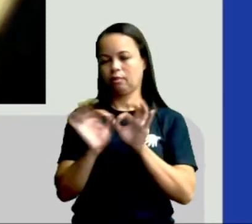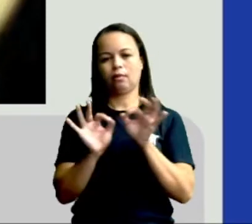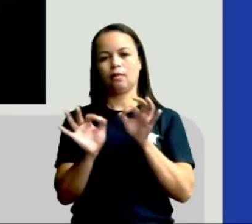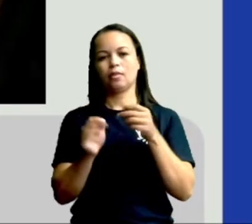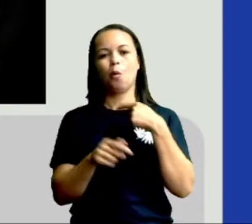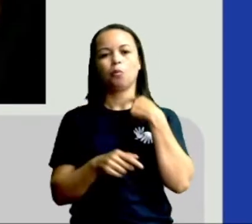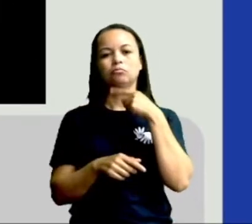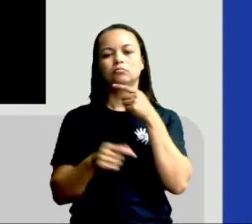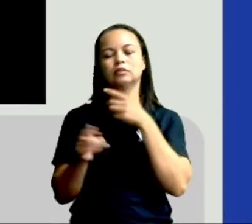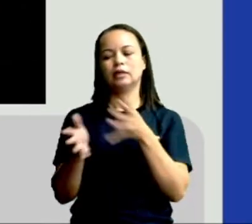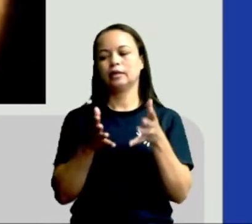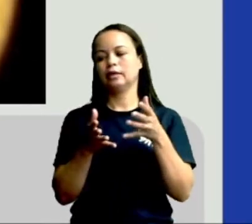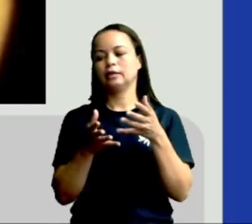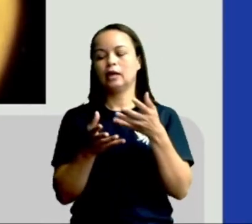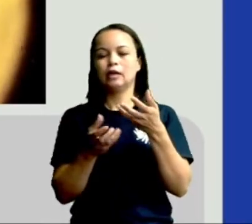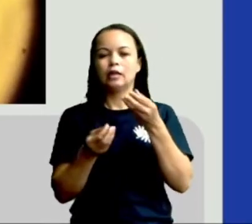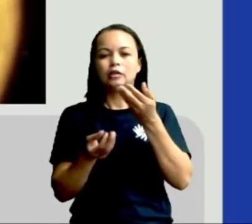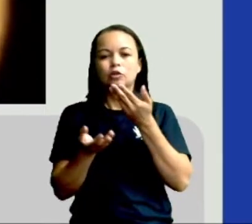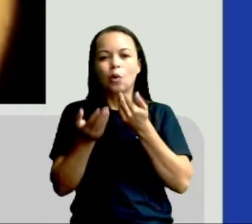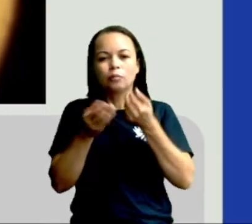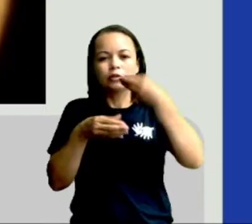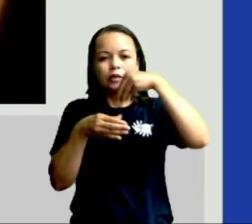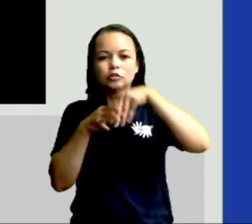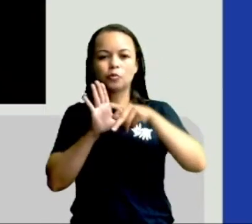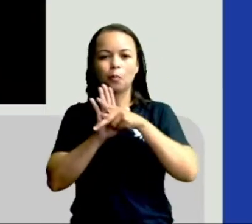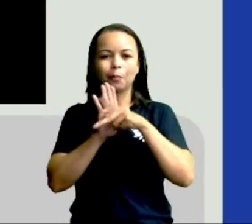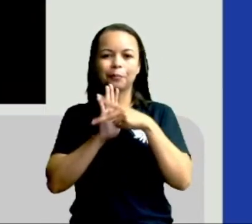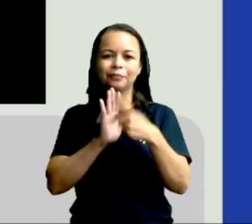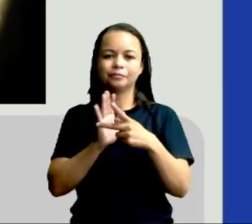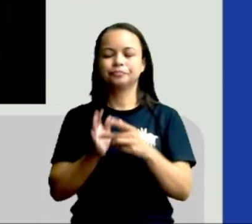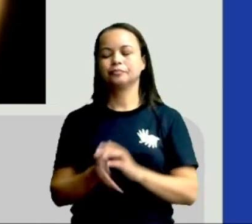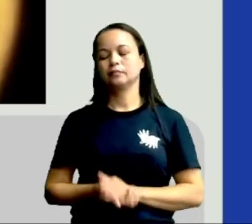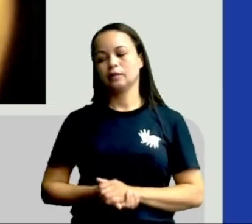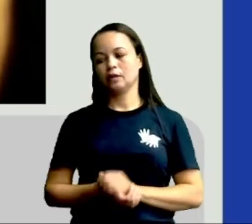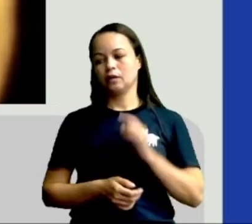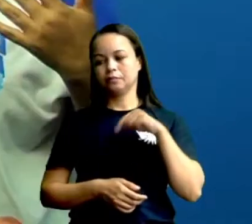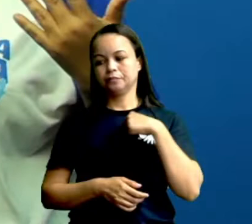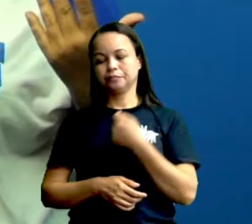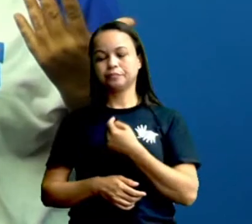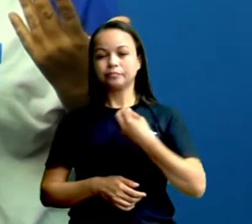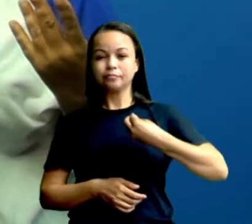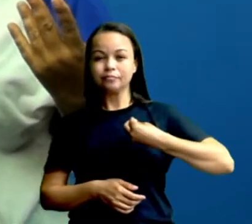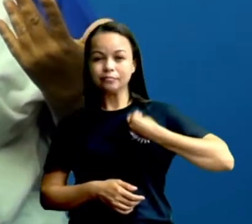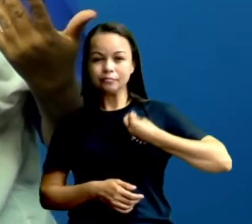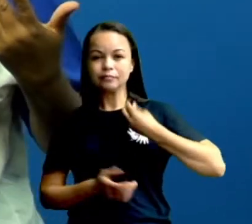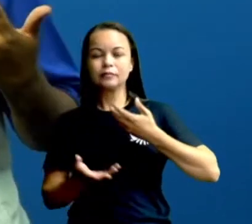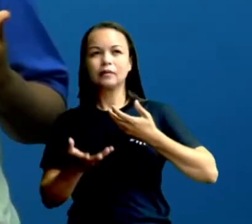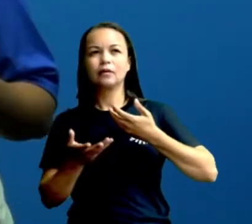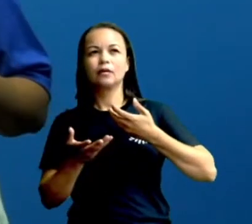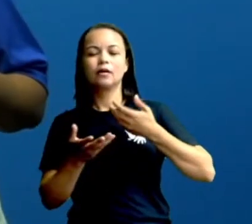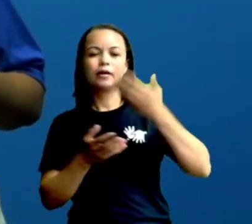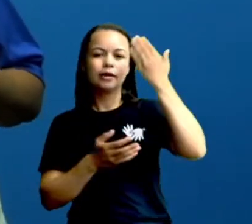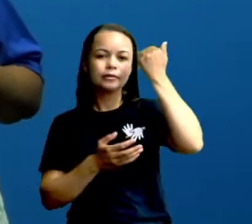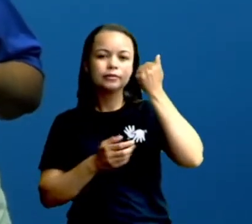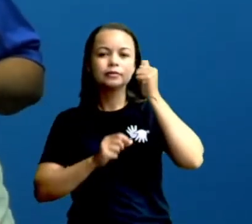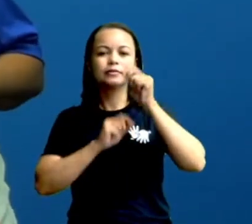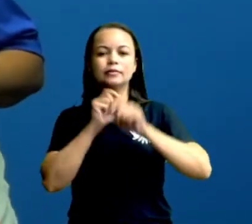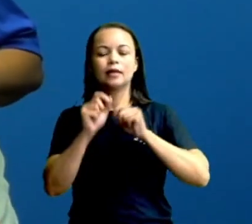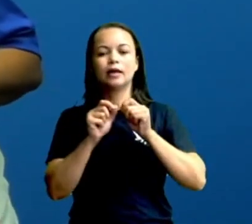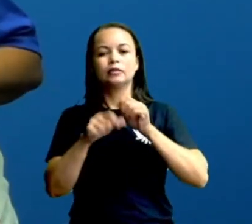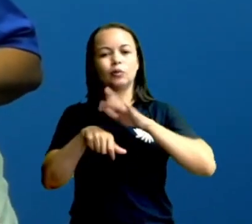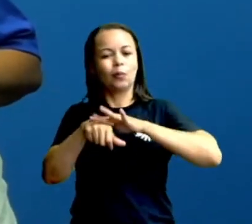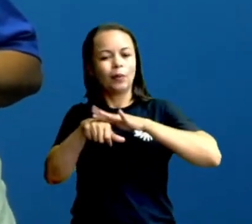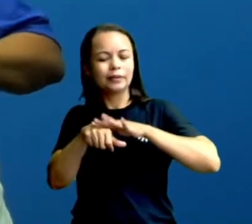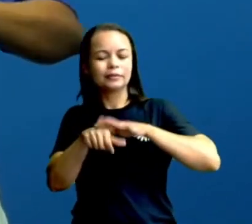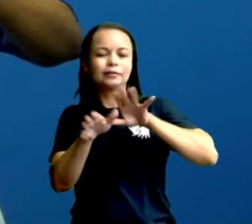seres ou de restos deles. Na verdade, a gente sabe, que existem doenças que são causadas tanto